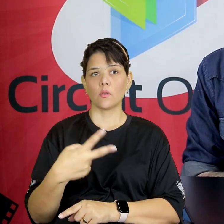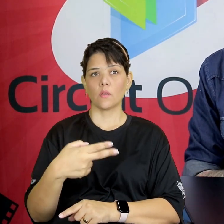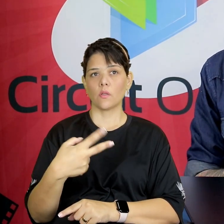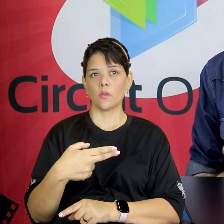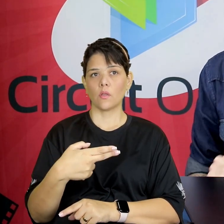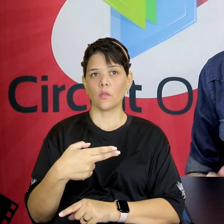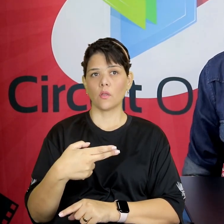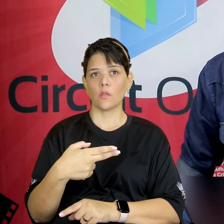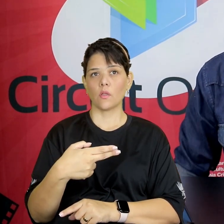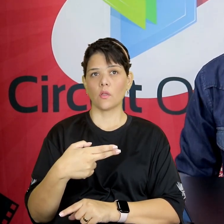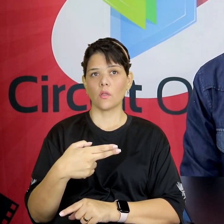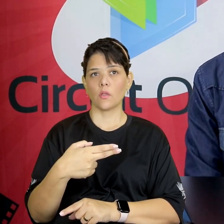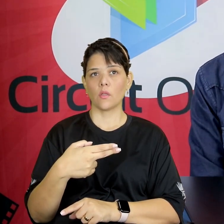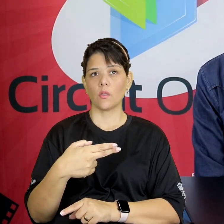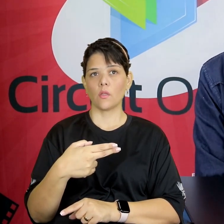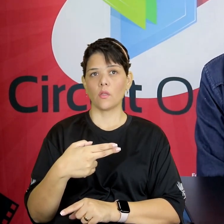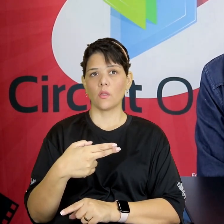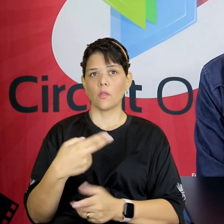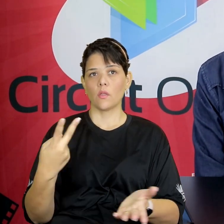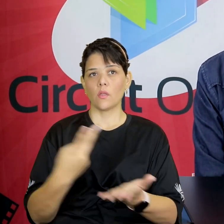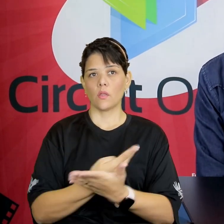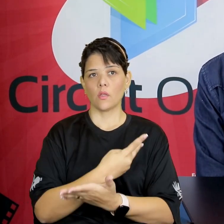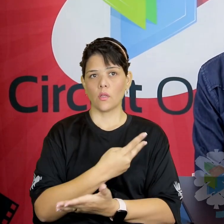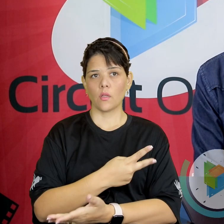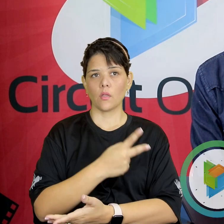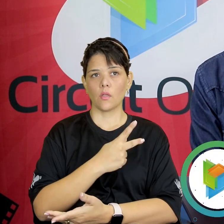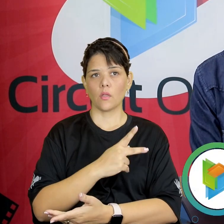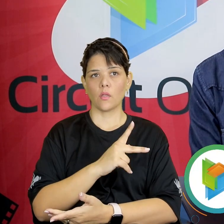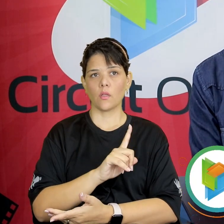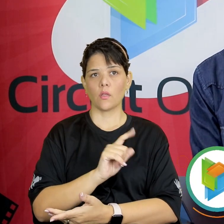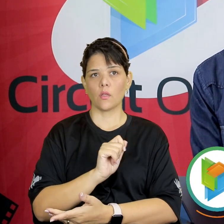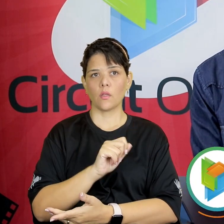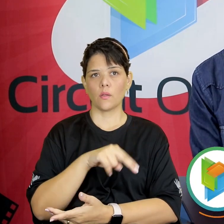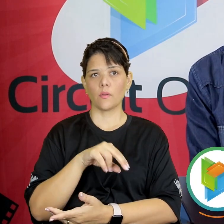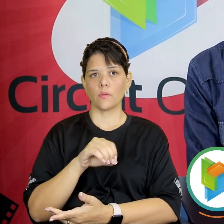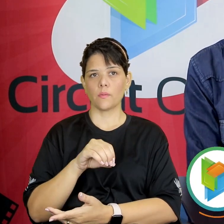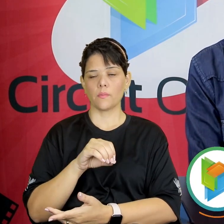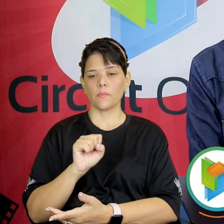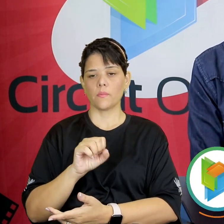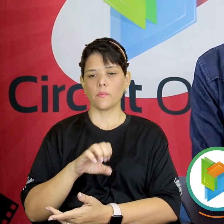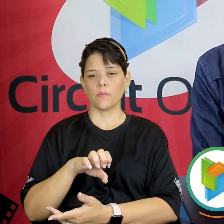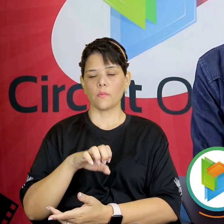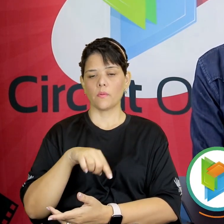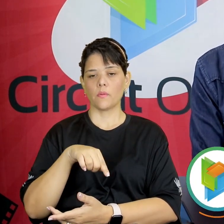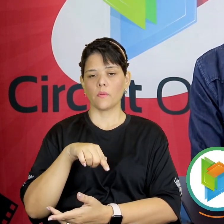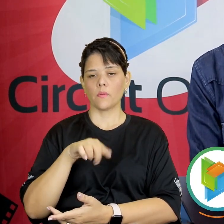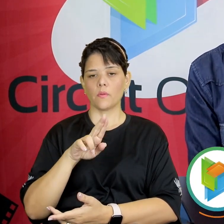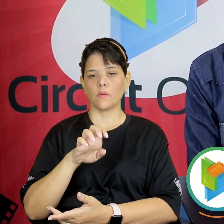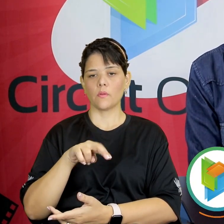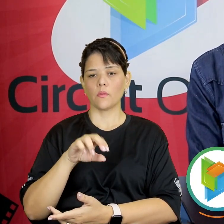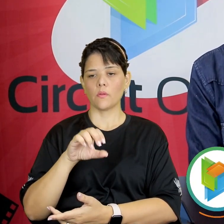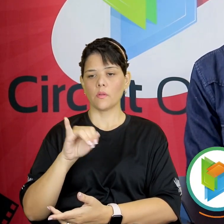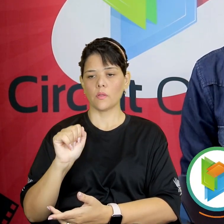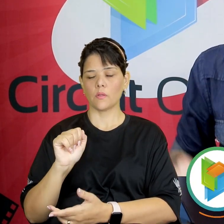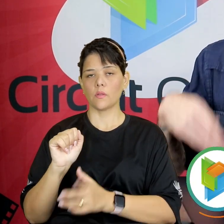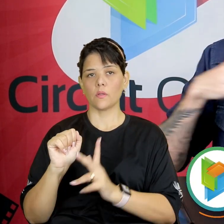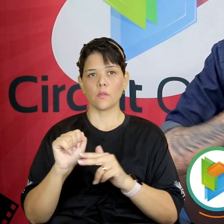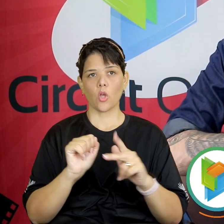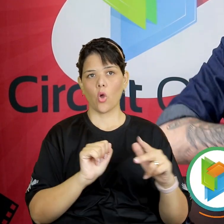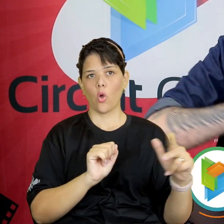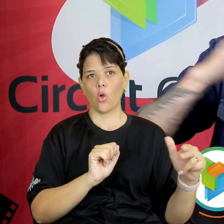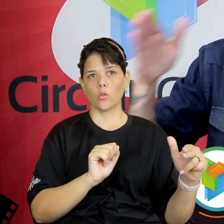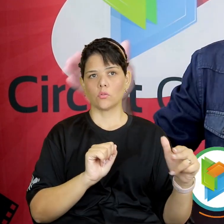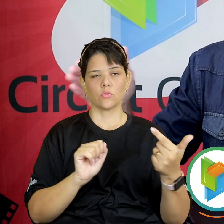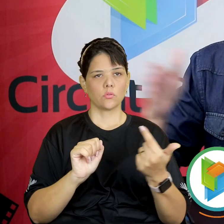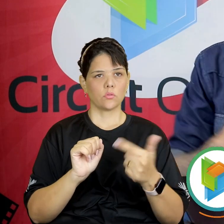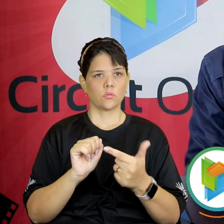filme que ele ocorre em plano sequência. O que é plano sequência? Você não corta nunca. Na gravação mesmo, você grava o filme